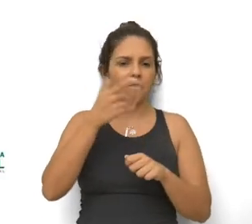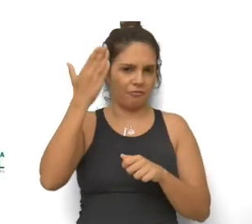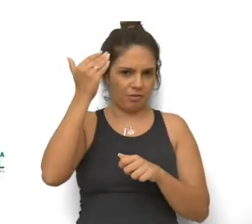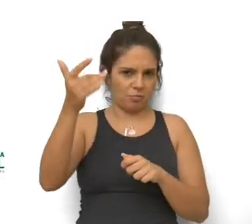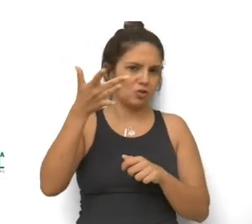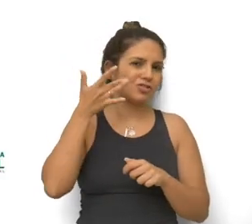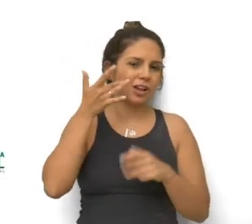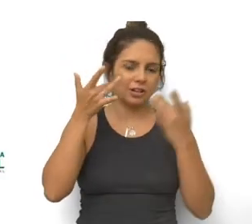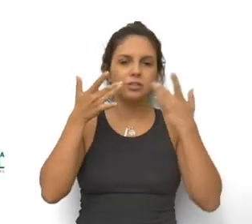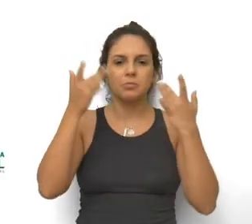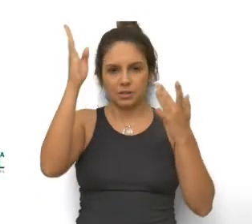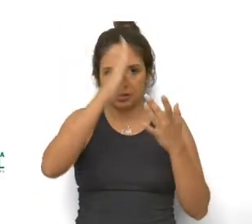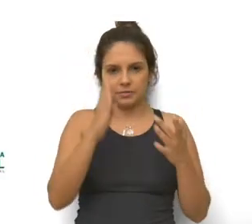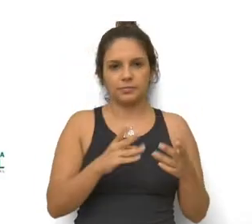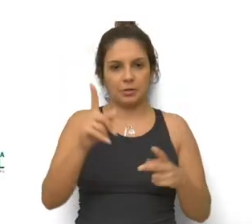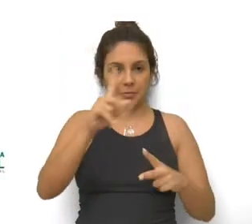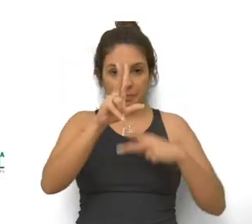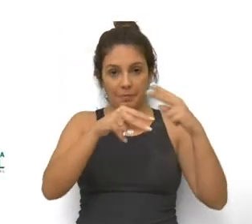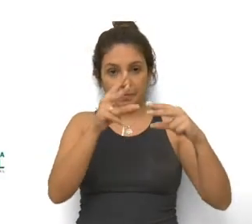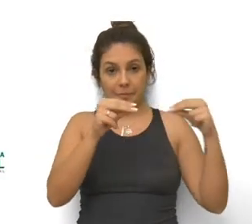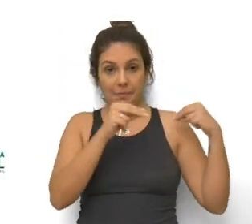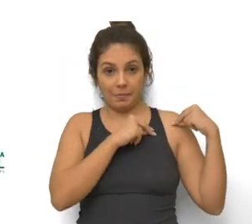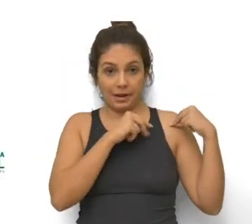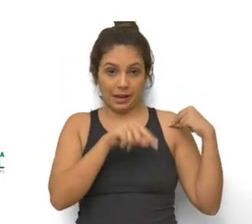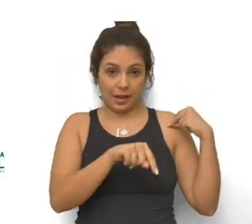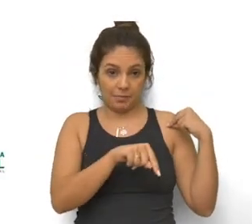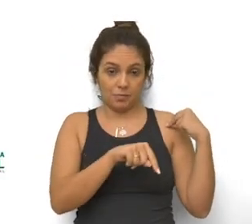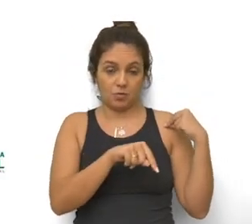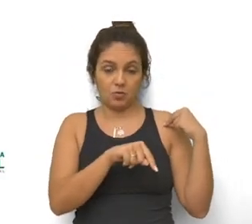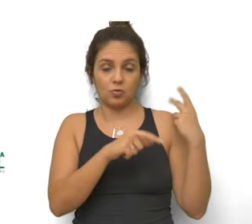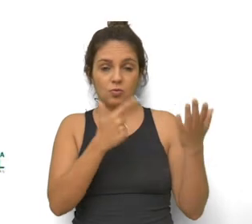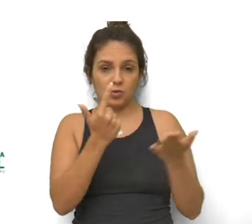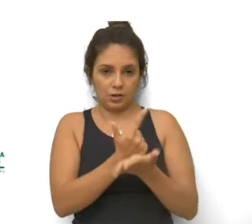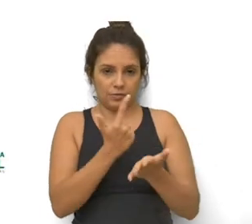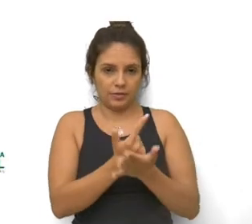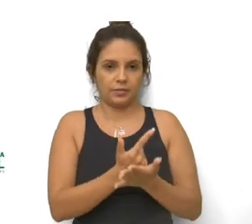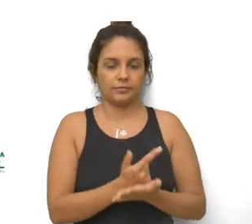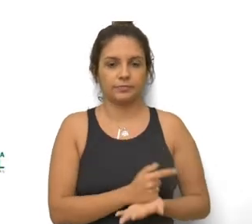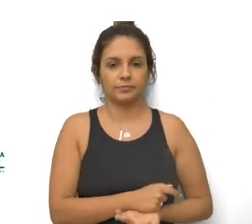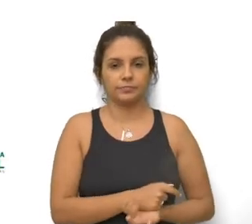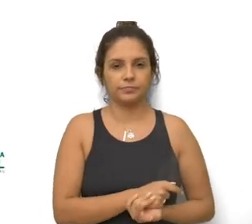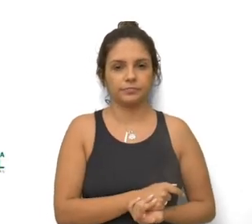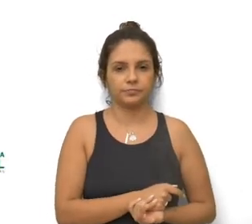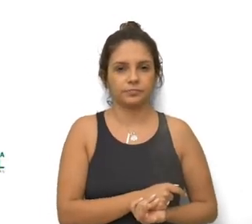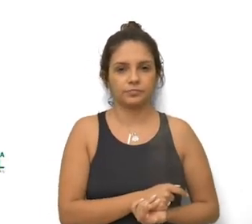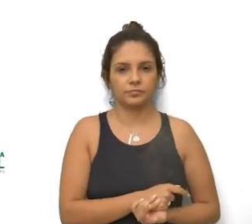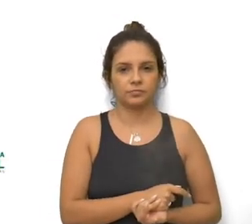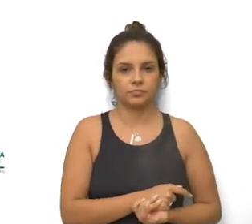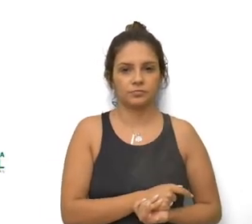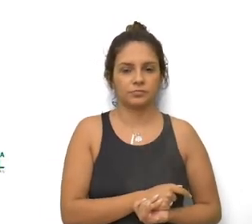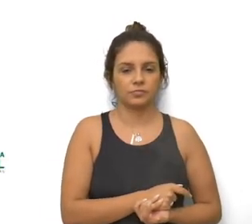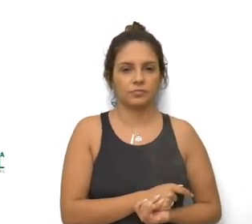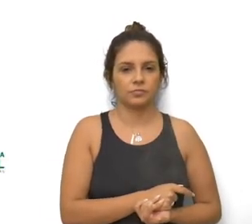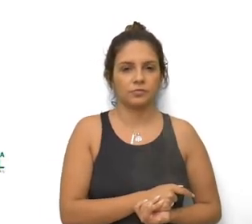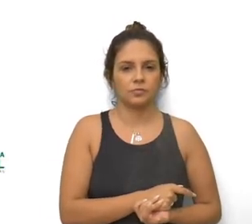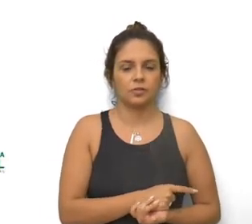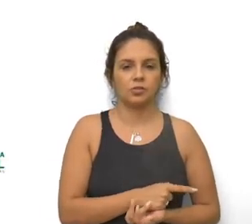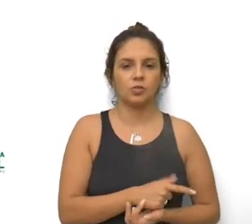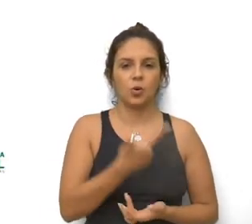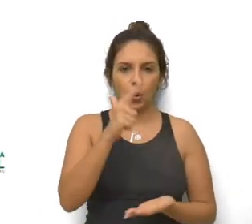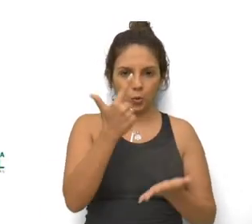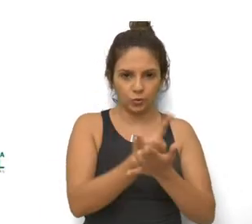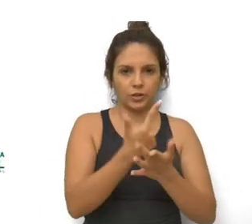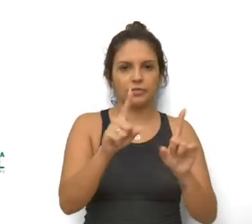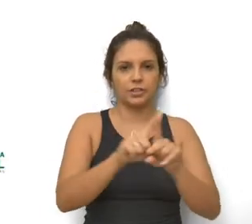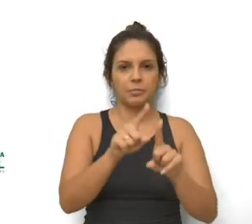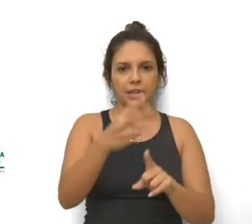Martha Góes. E a Marta ganhou um prêmio Jabuti com esse Extraordinário esse livro da Marta. E esse Mulheres Virando o Jogo. Mary